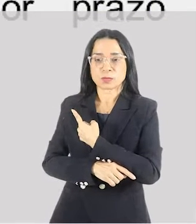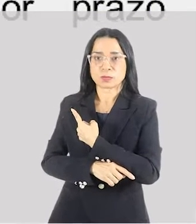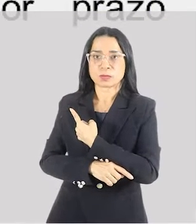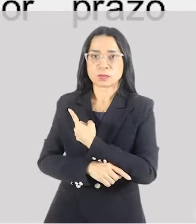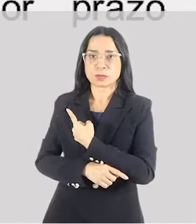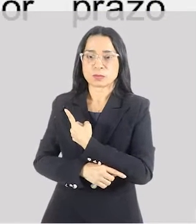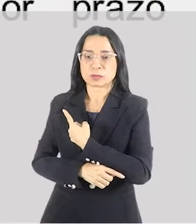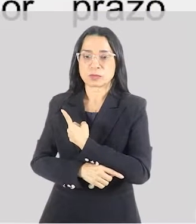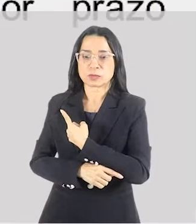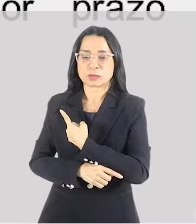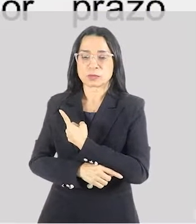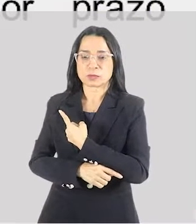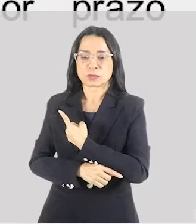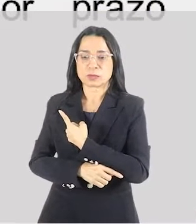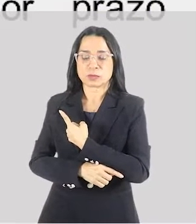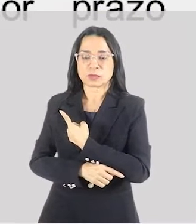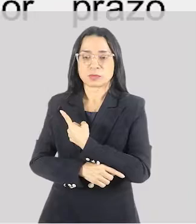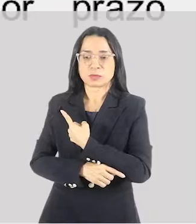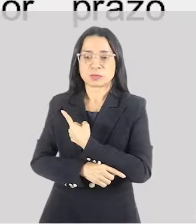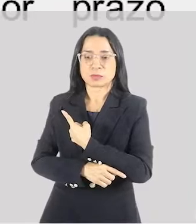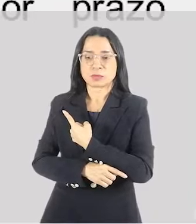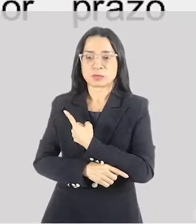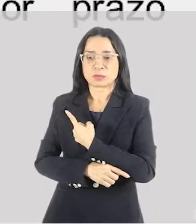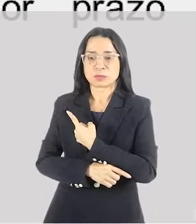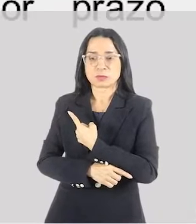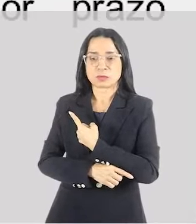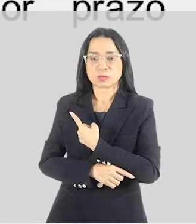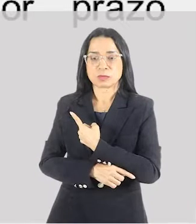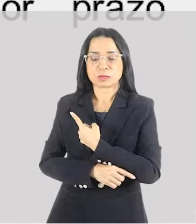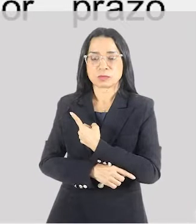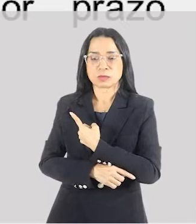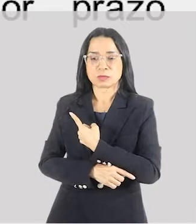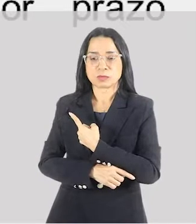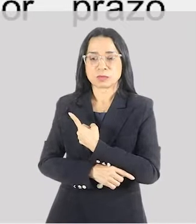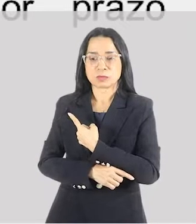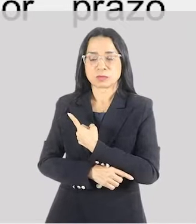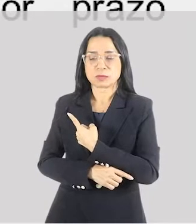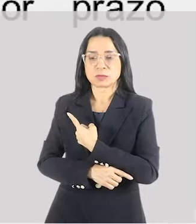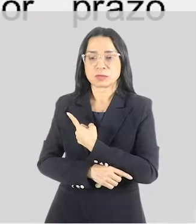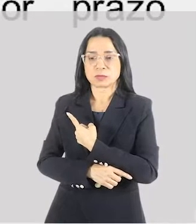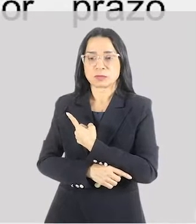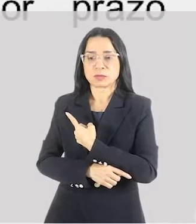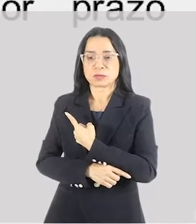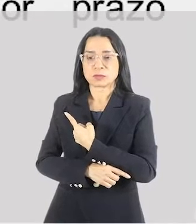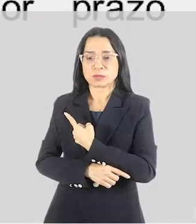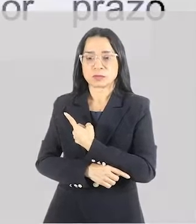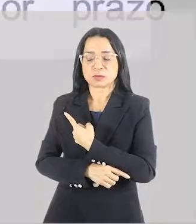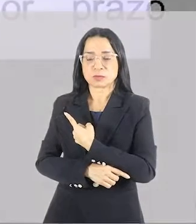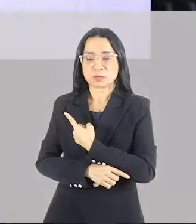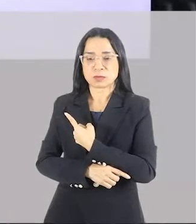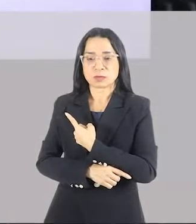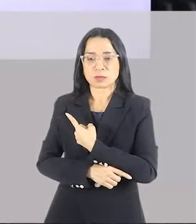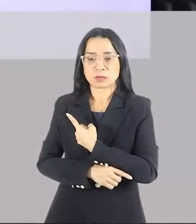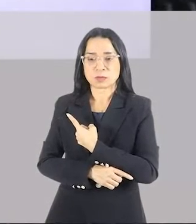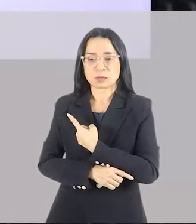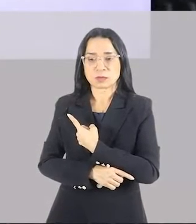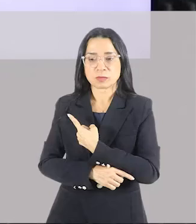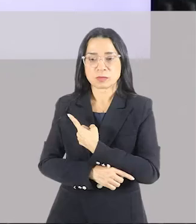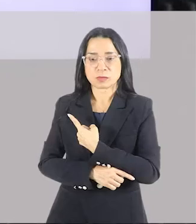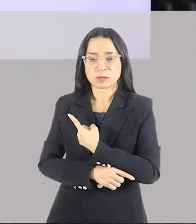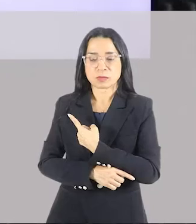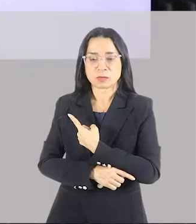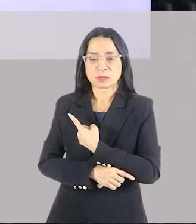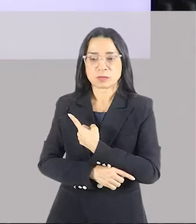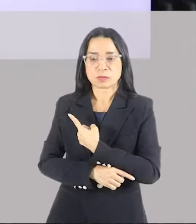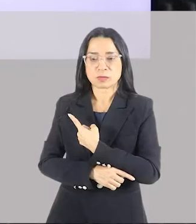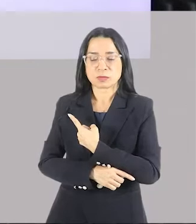mediante licitação, na modalidade concorrência ou diálogo competitivo, a pessoa jurídica